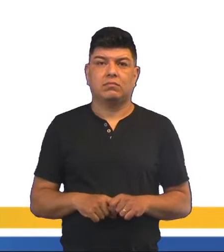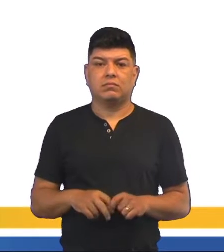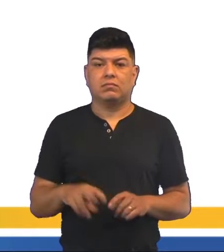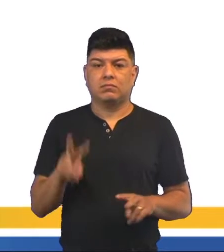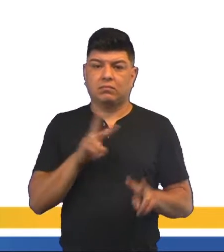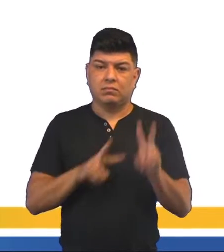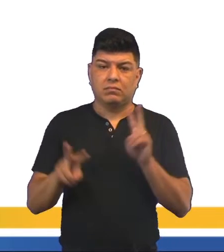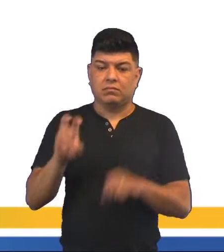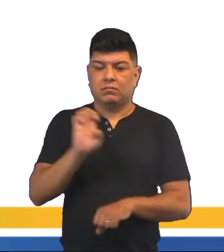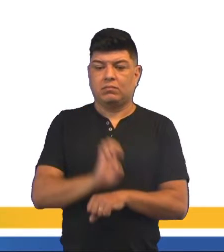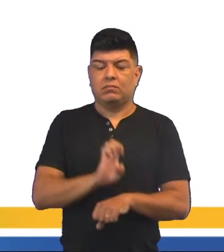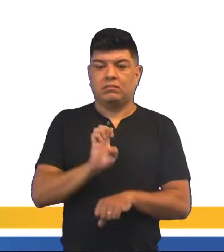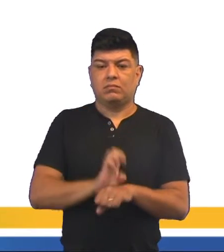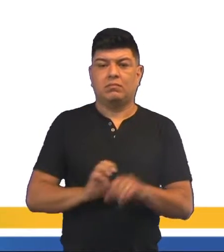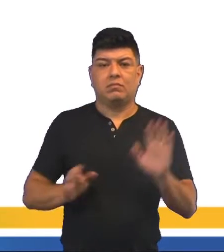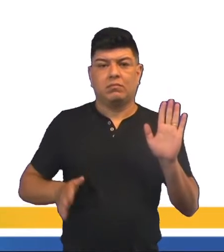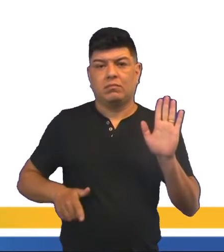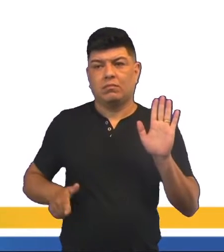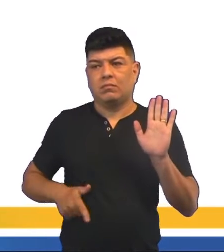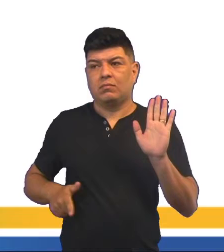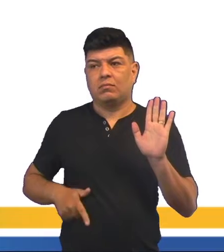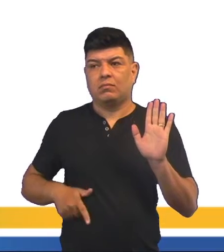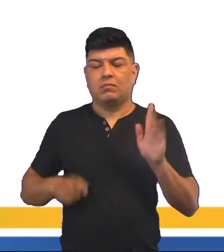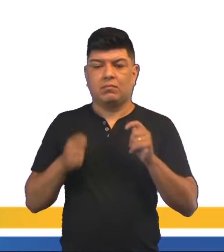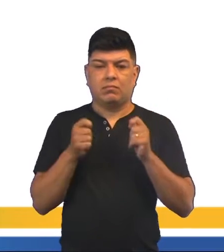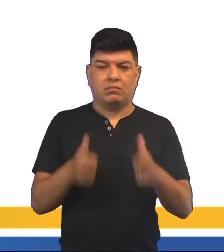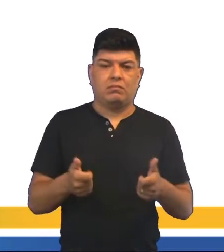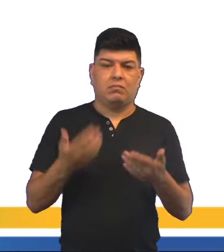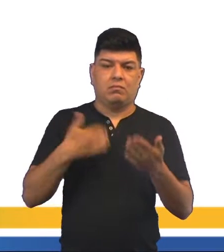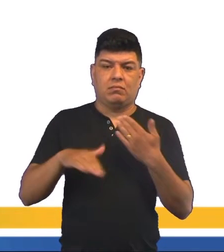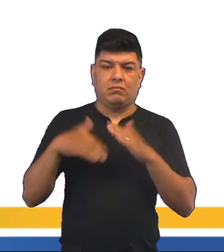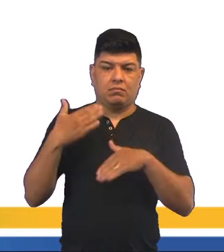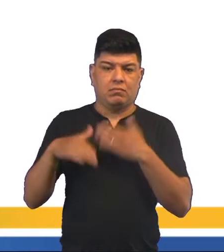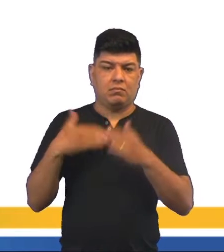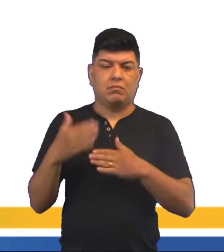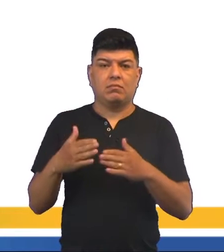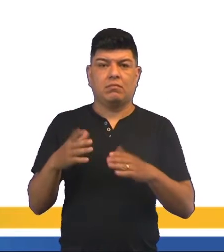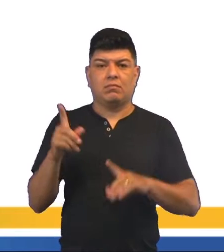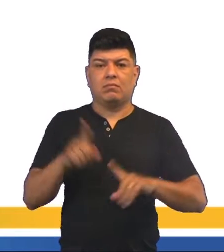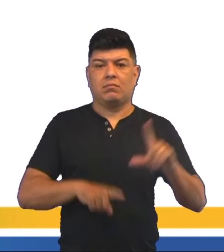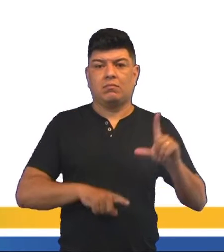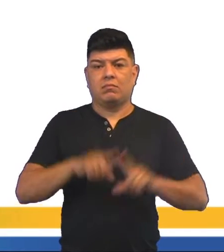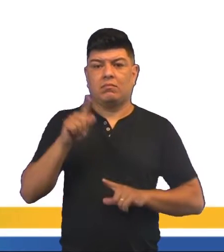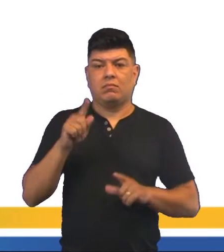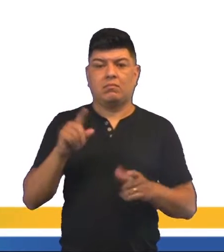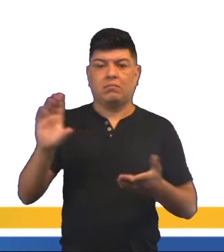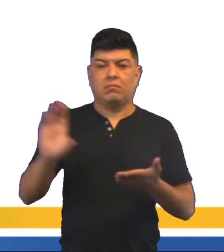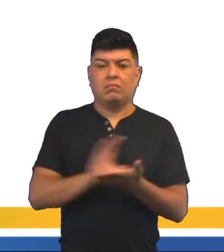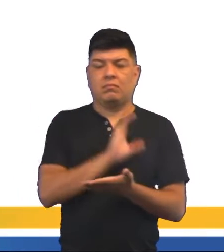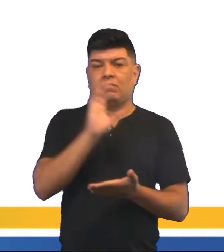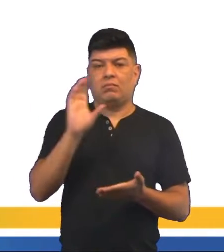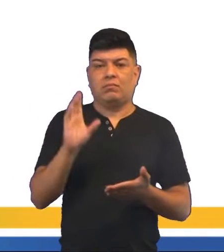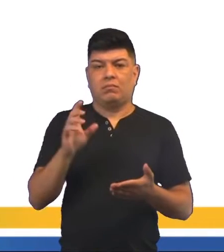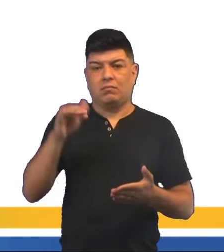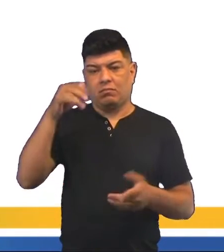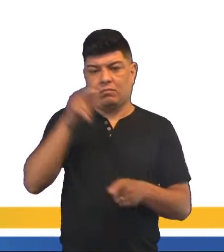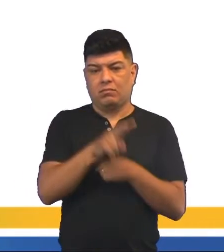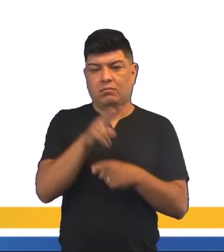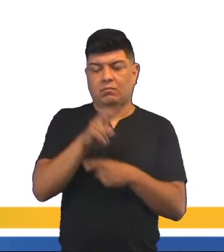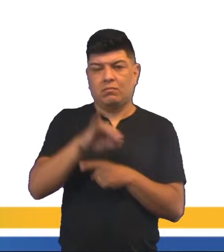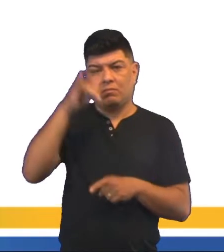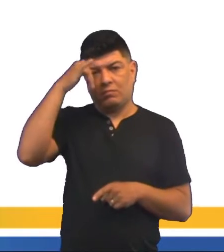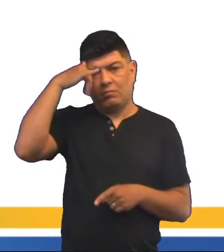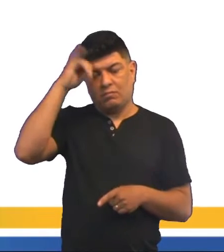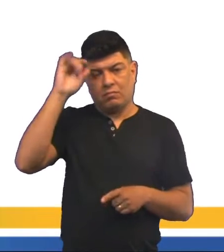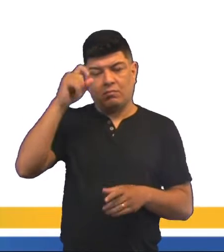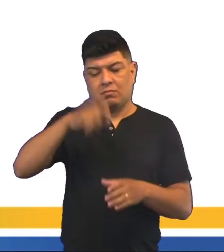visto como um estado marginalizado e pouco desenvolvido. Para o Acre, né, foram orientados investimentos em pecuária e agricultura,